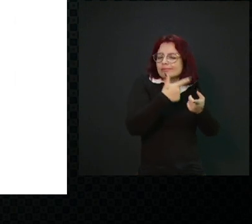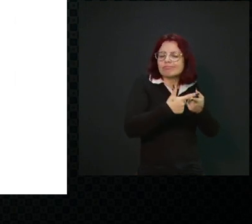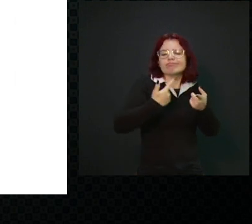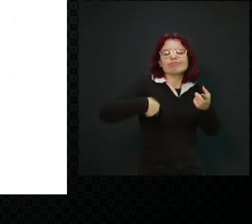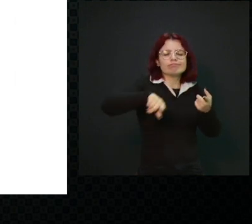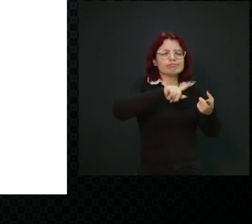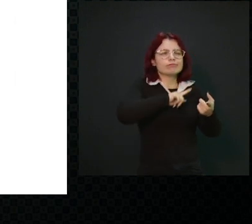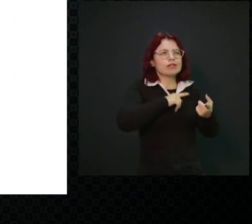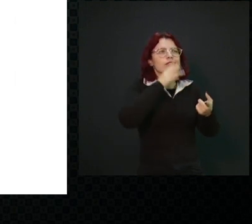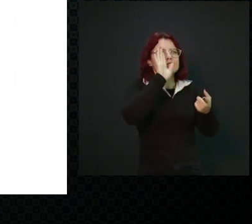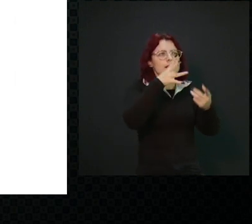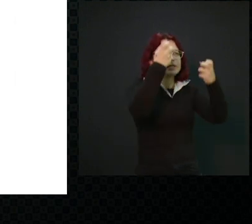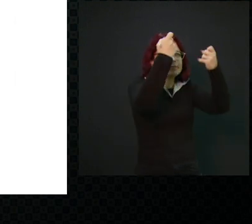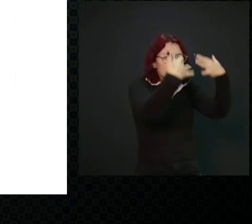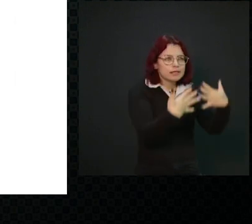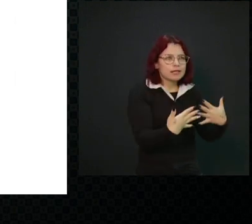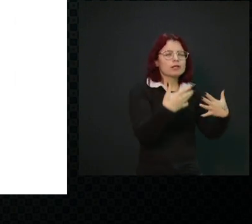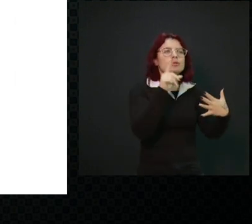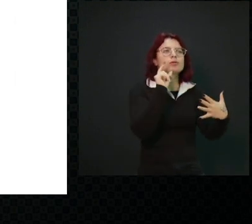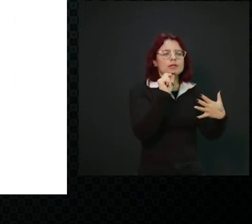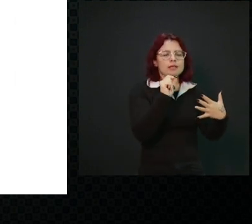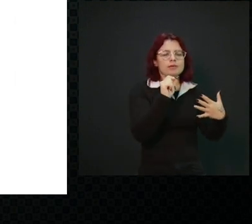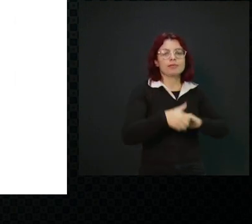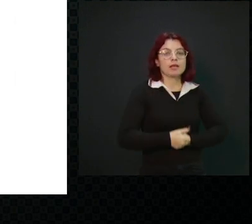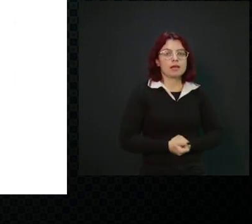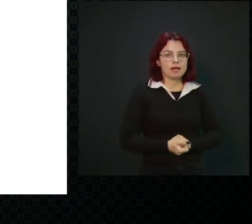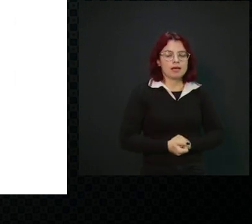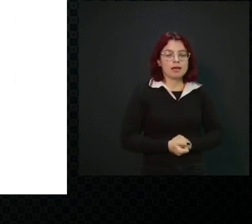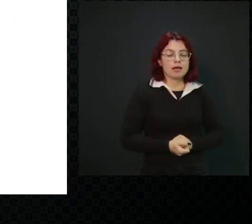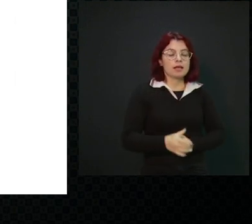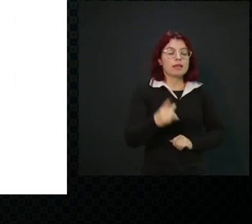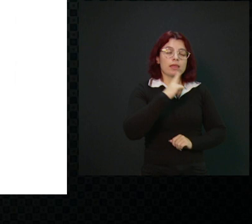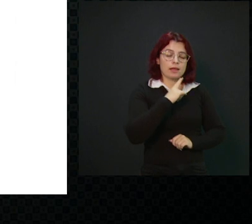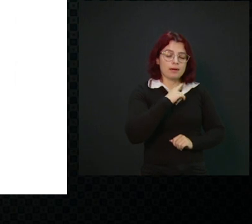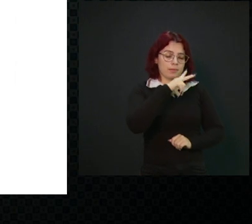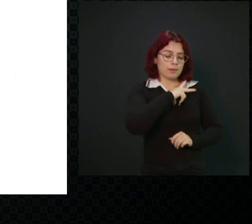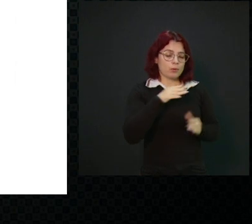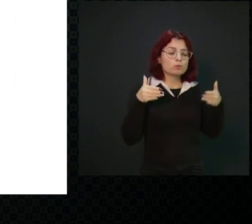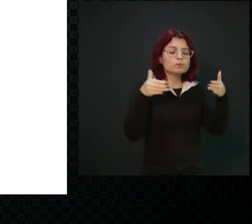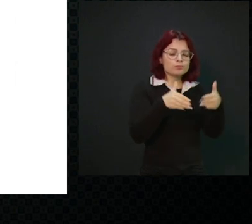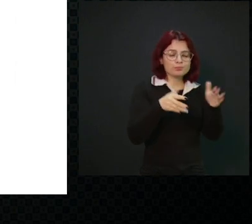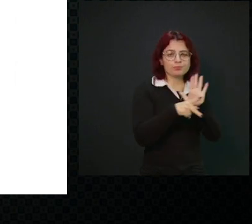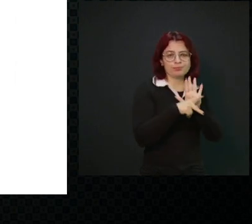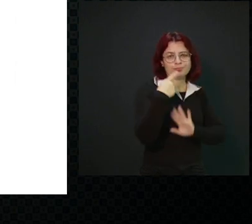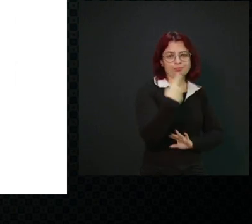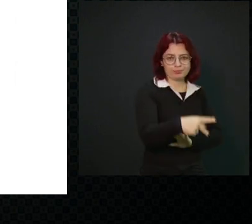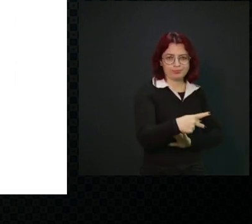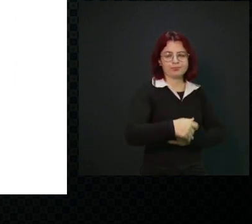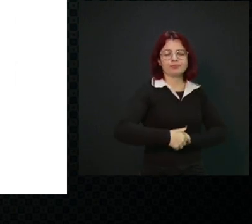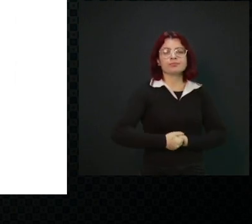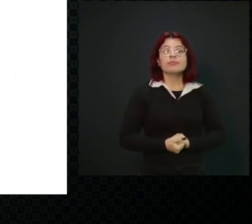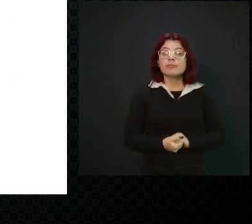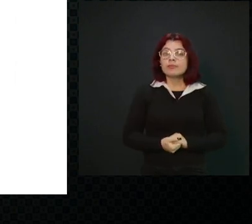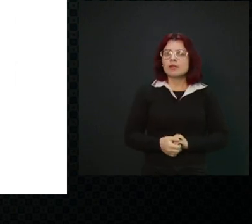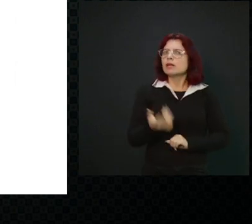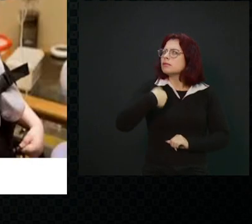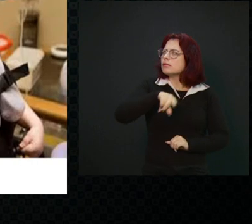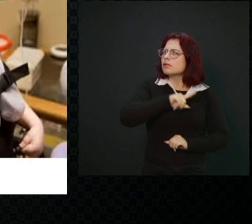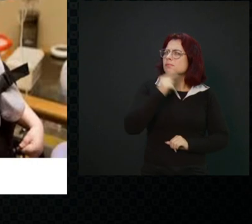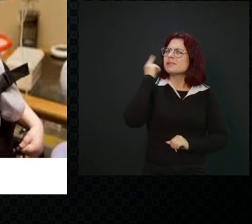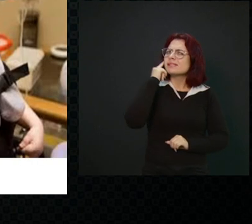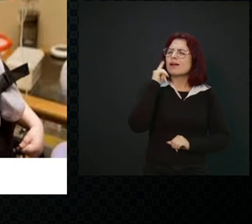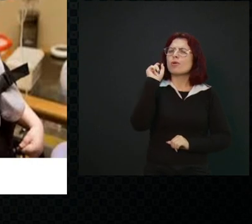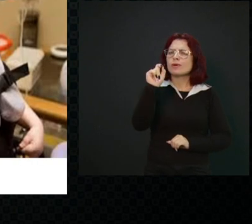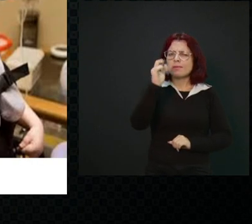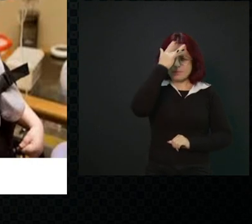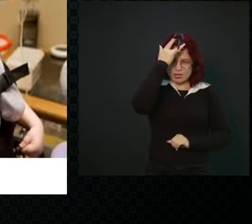eu mencionei no começo, e você também, né, essas particularidades. Então, nós temos que pensar que a pessoa com